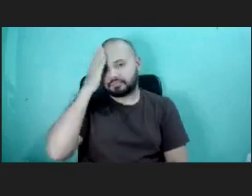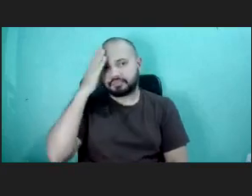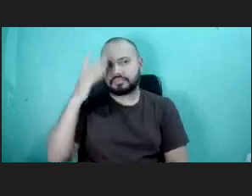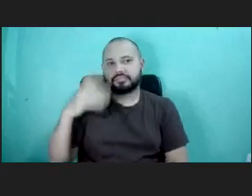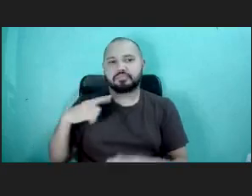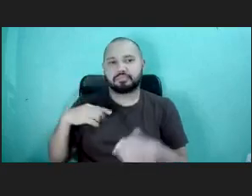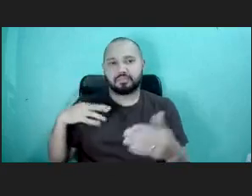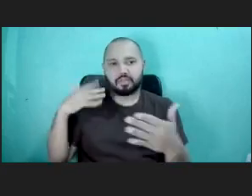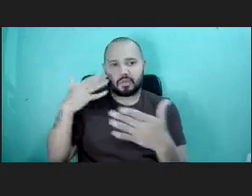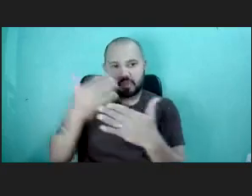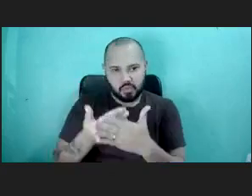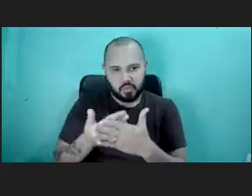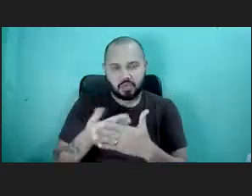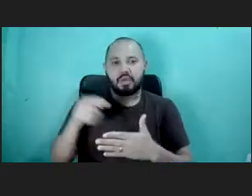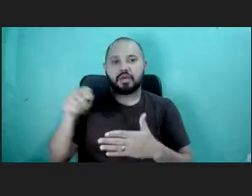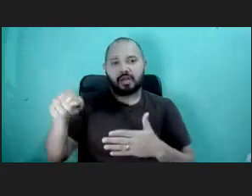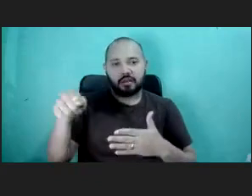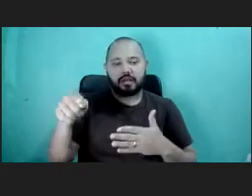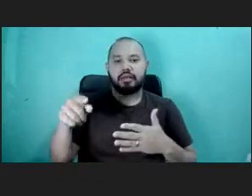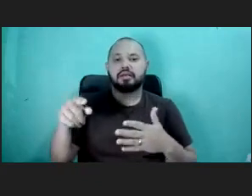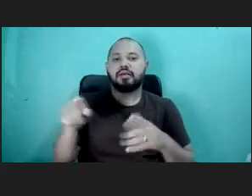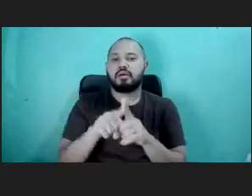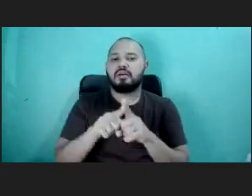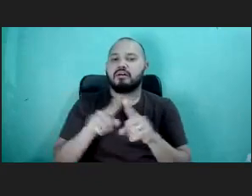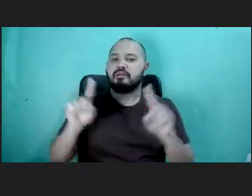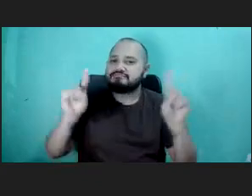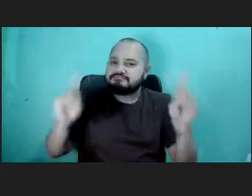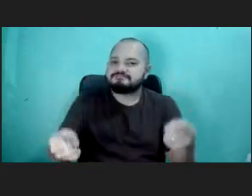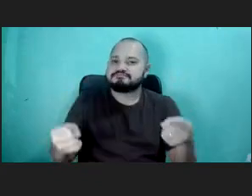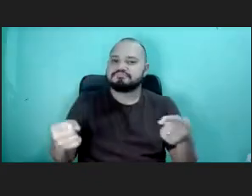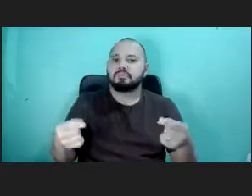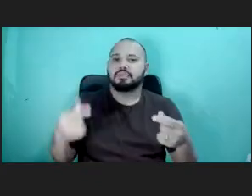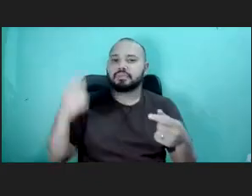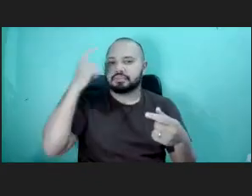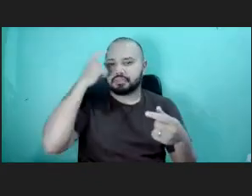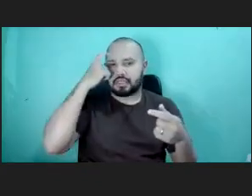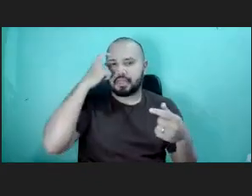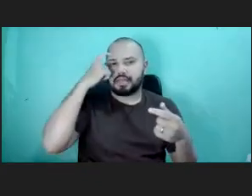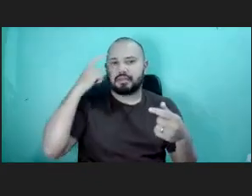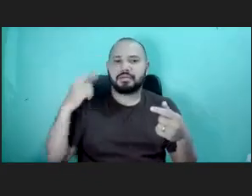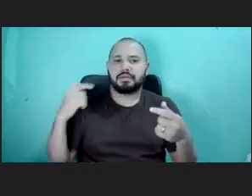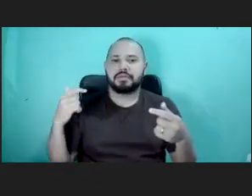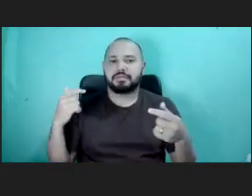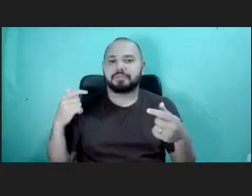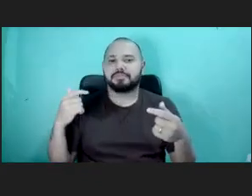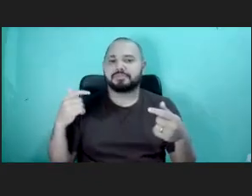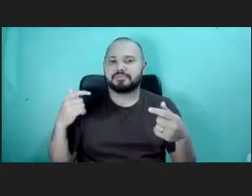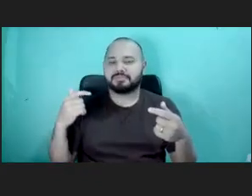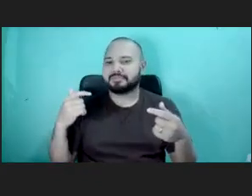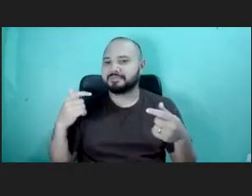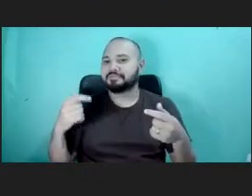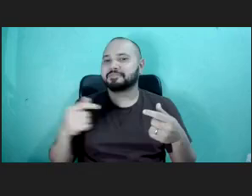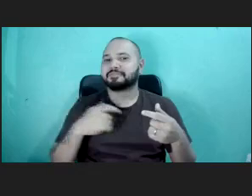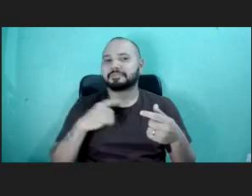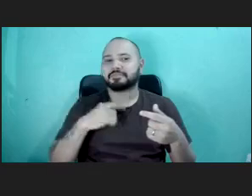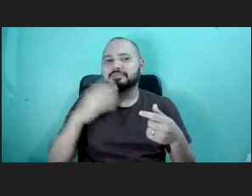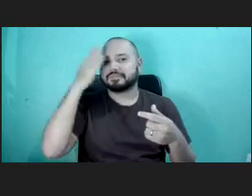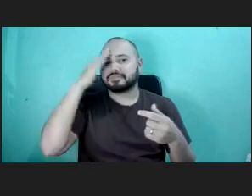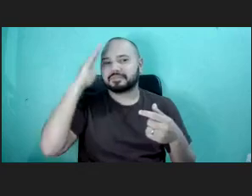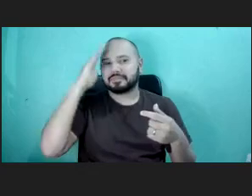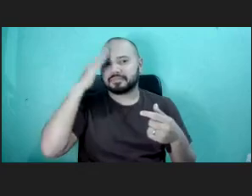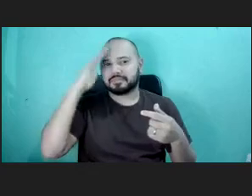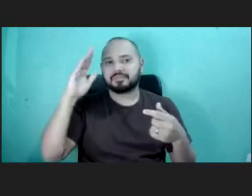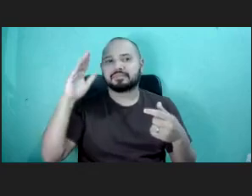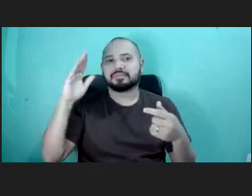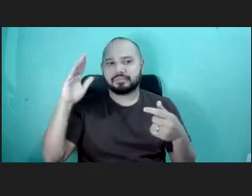história essas insistências em apagar a diferença, em invisibilizar a diferença continua